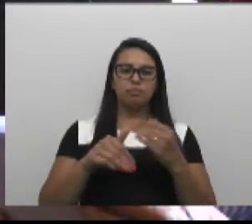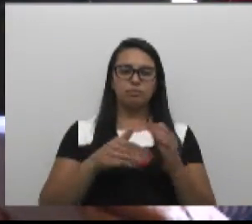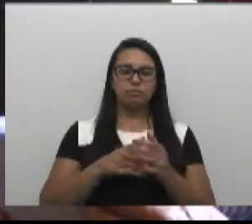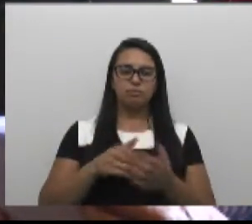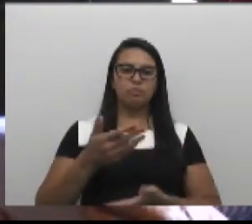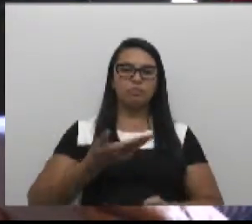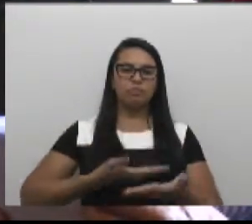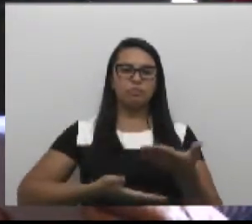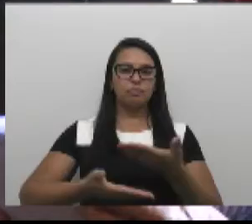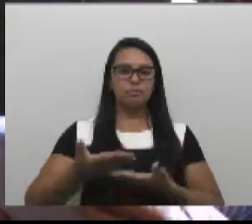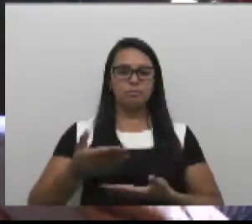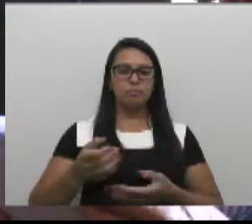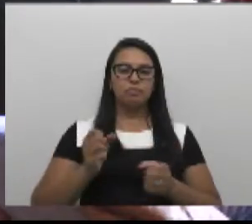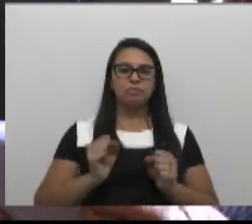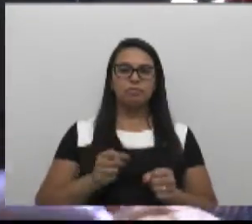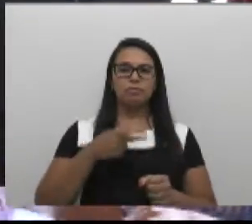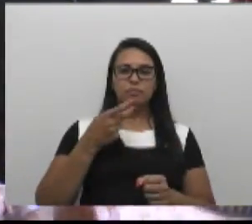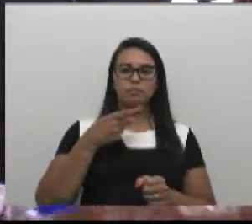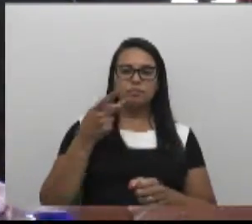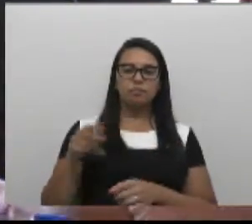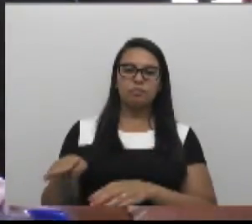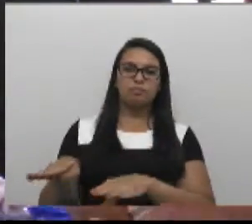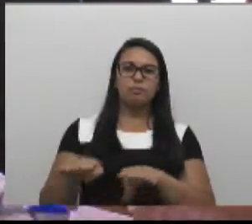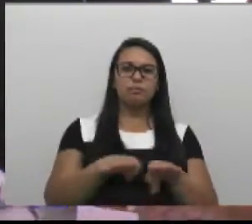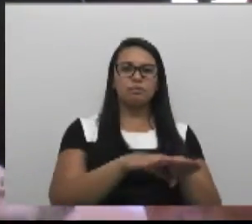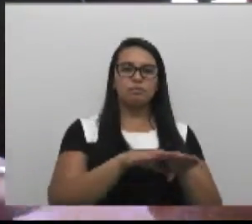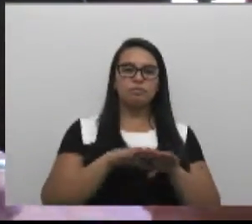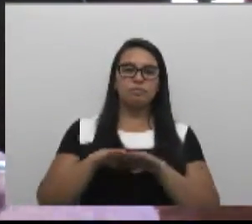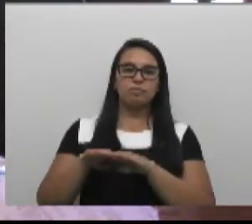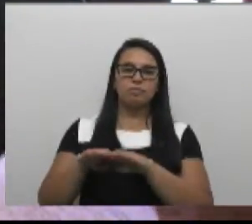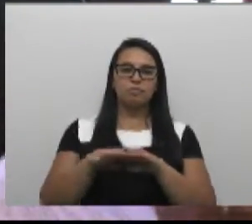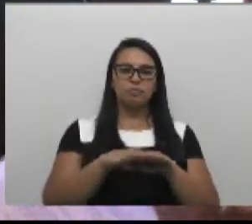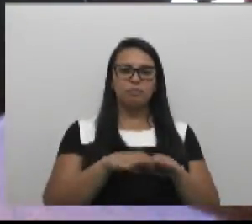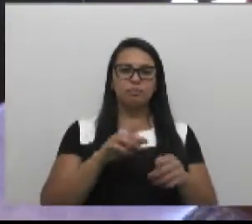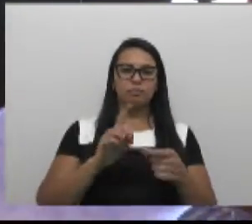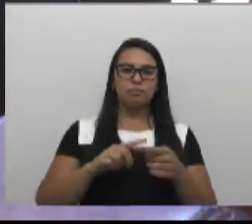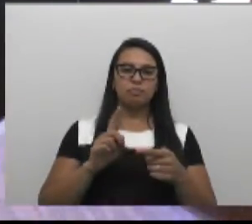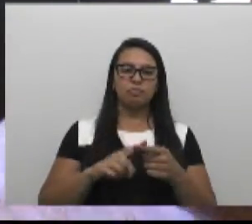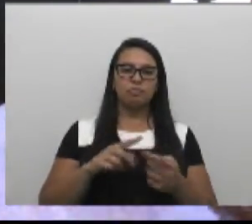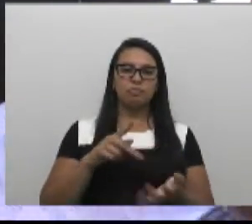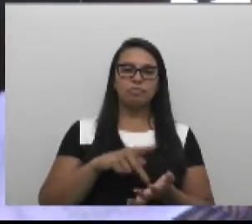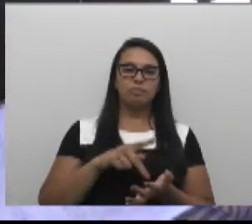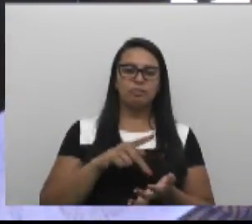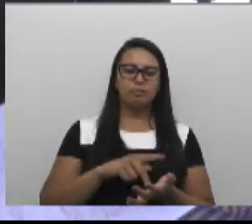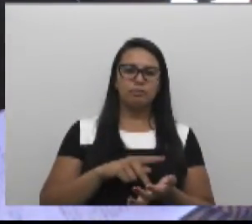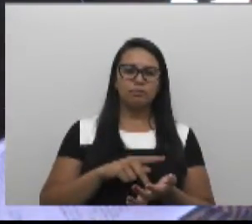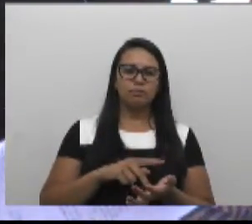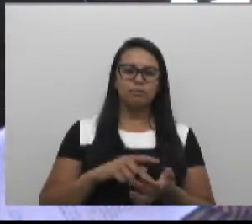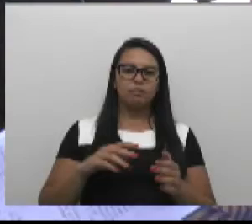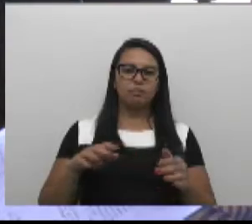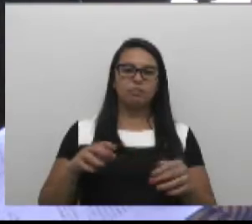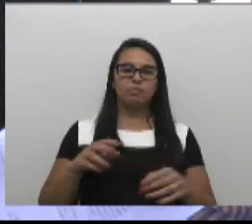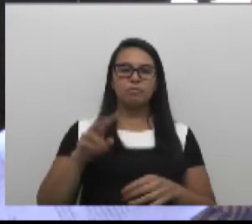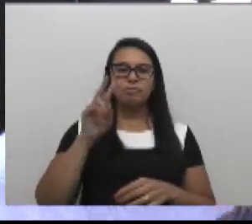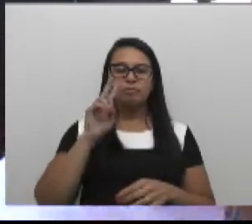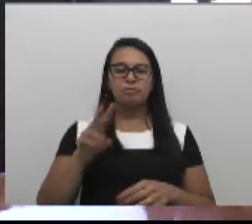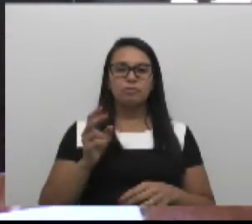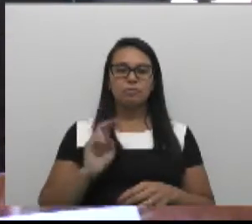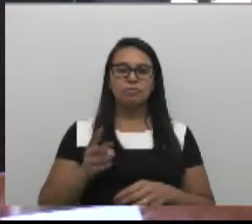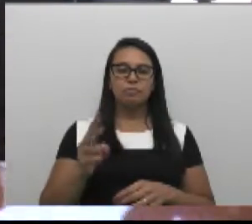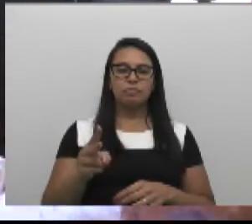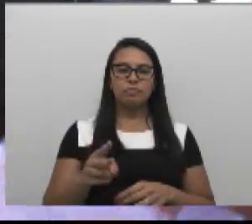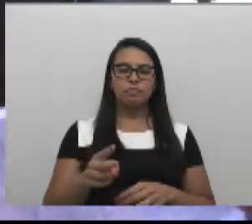de igualdade. porque, na verdade, ela é que prevê sempre uma presidência